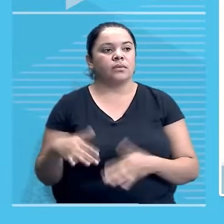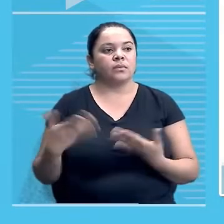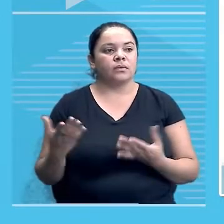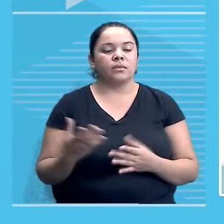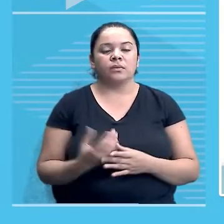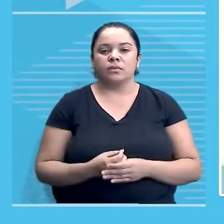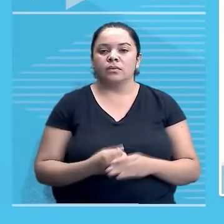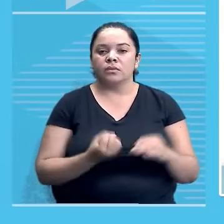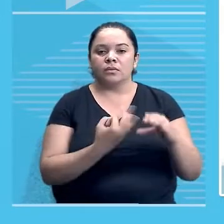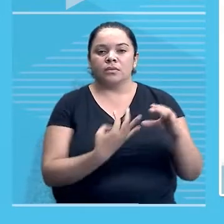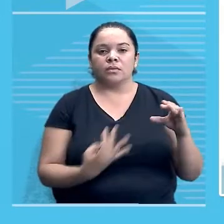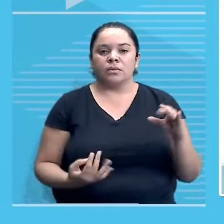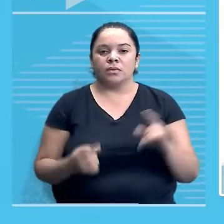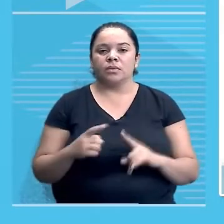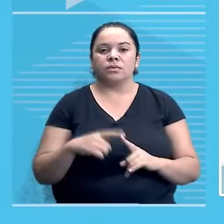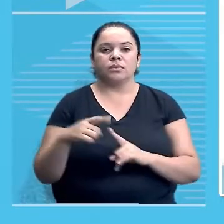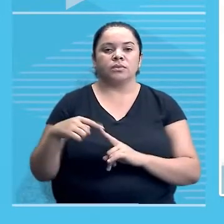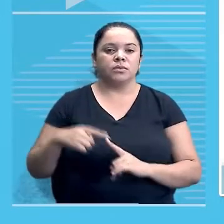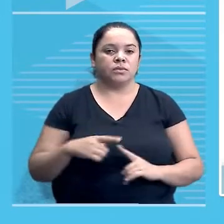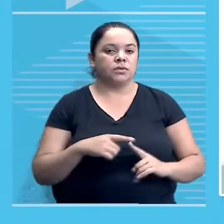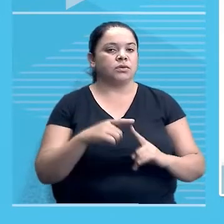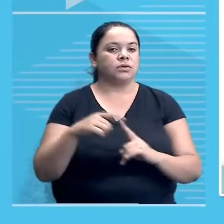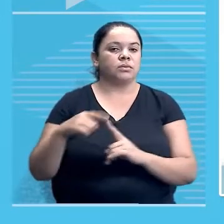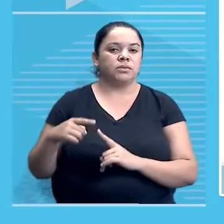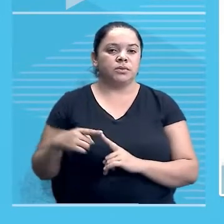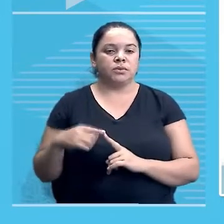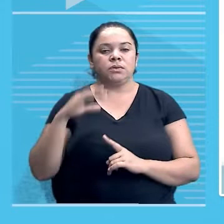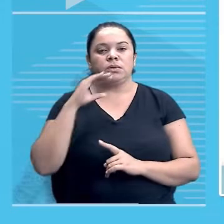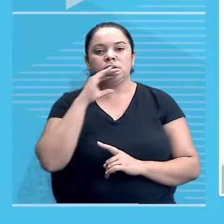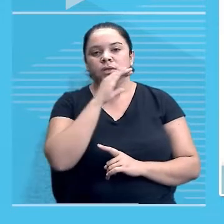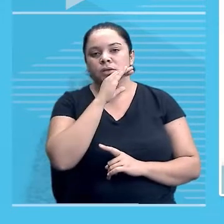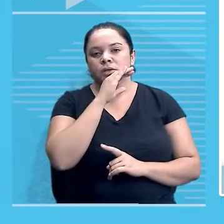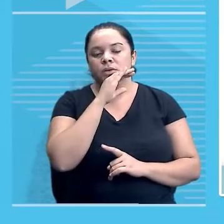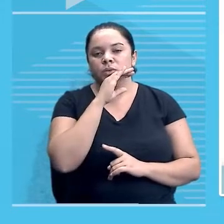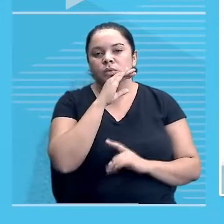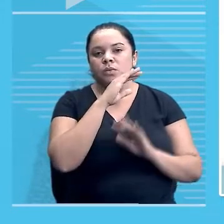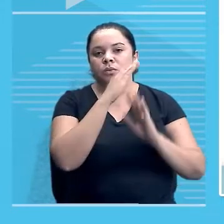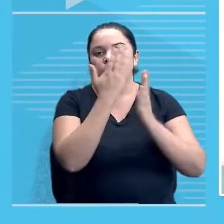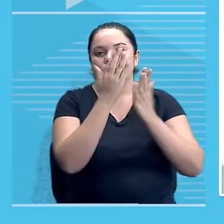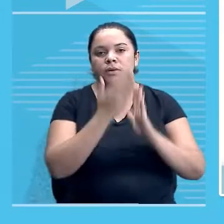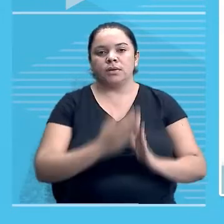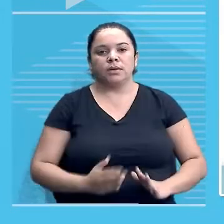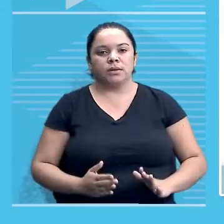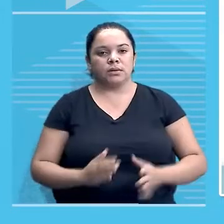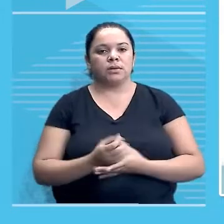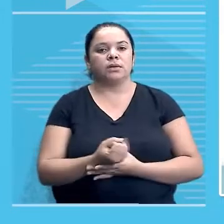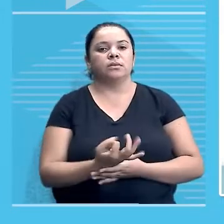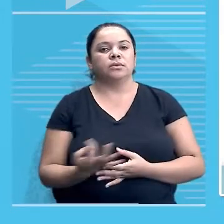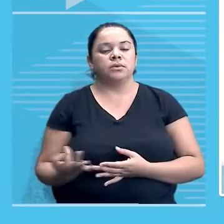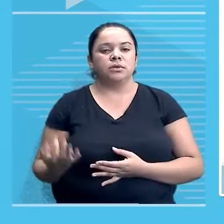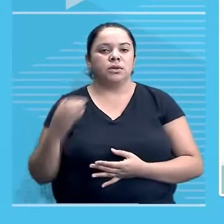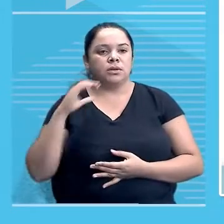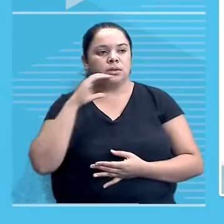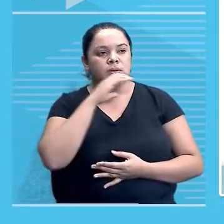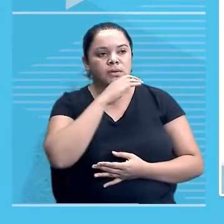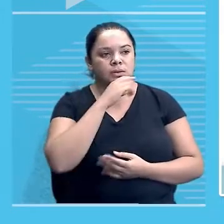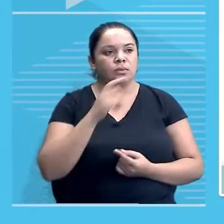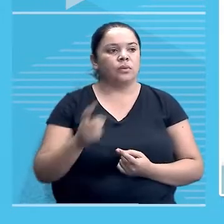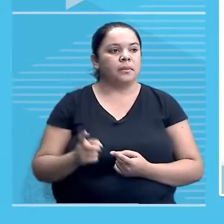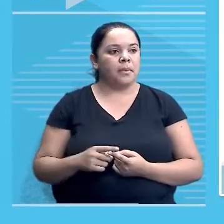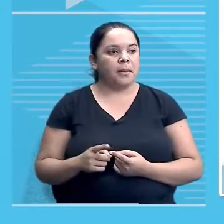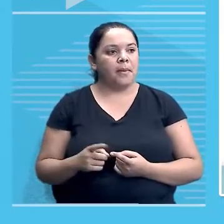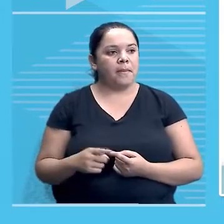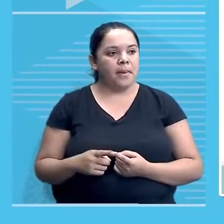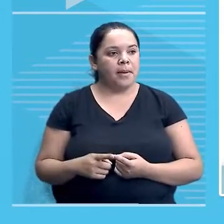os tipos de calor e analisar as quantidades de calor sensível e, além disso, compreender o